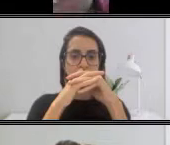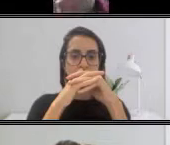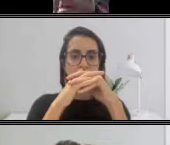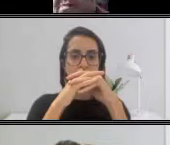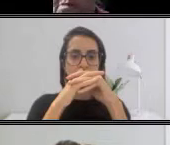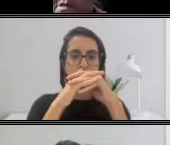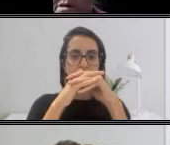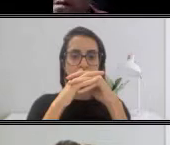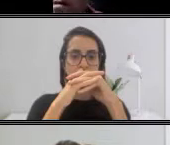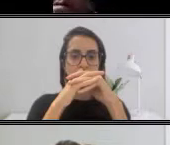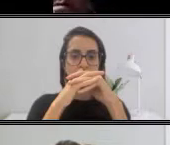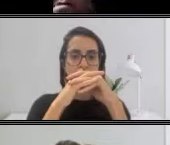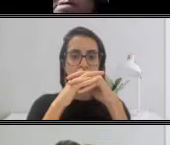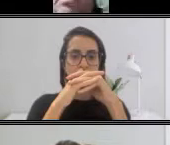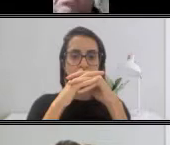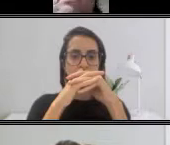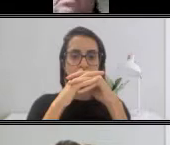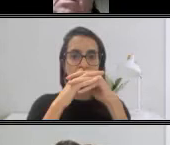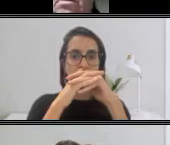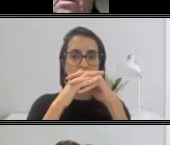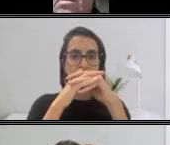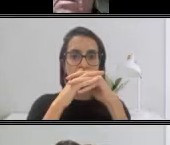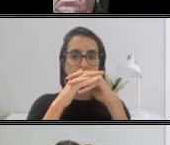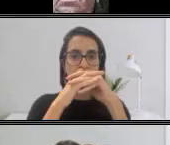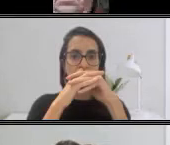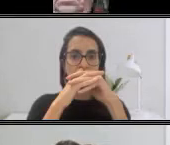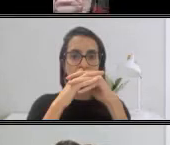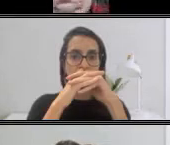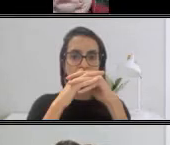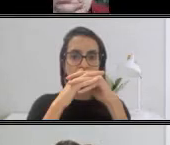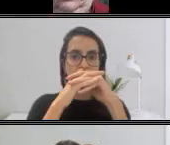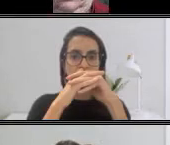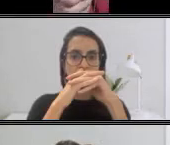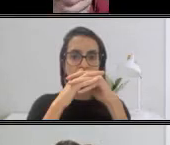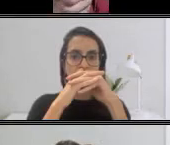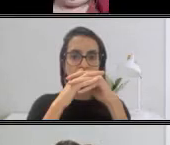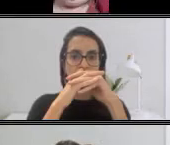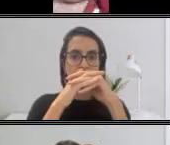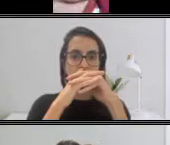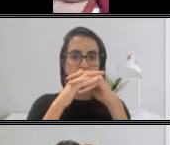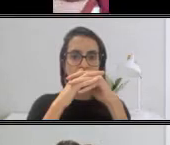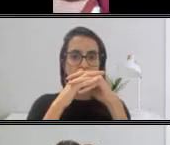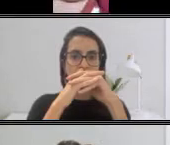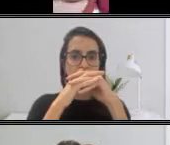genética e educação, mas uma somatória desses fatores.